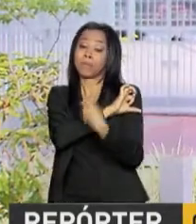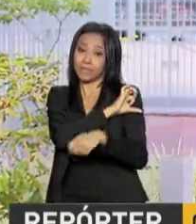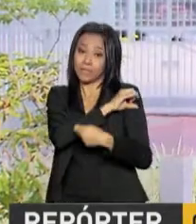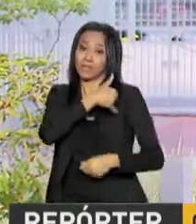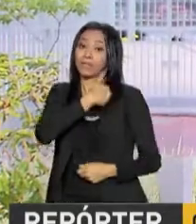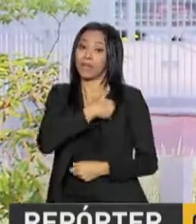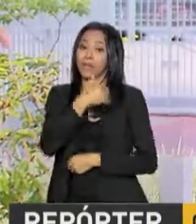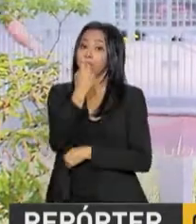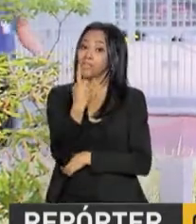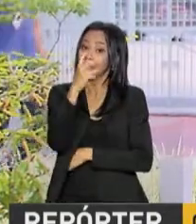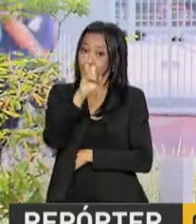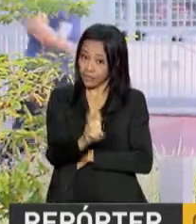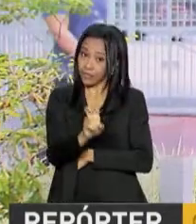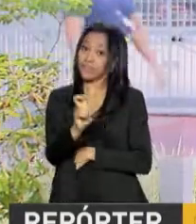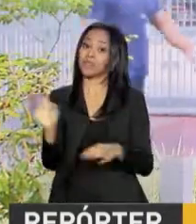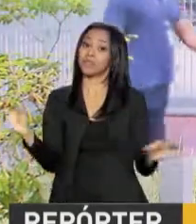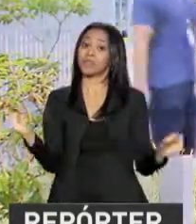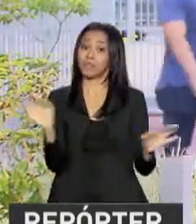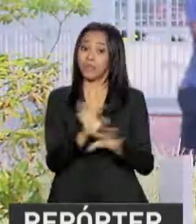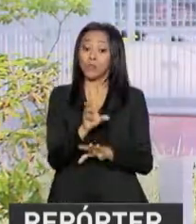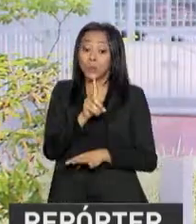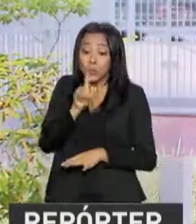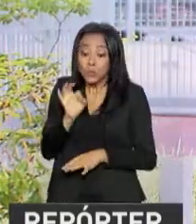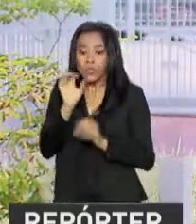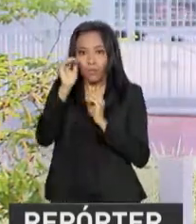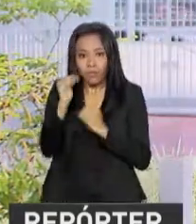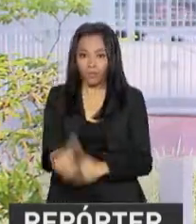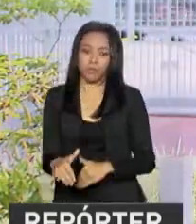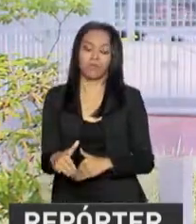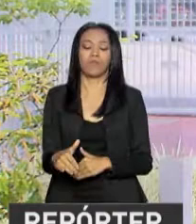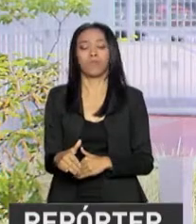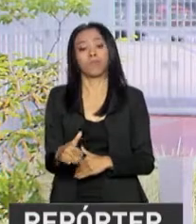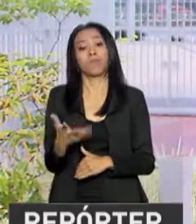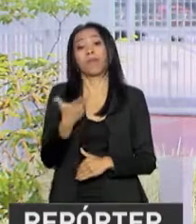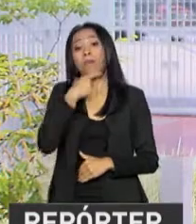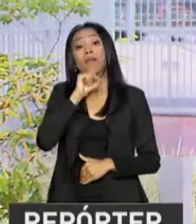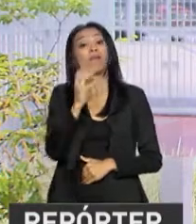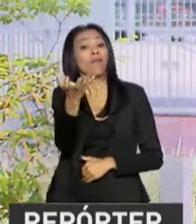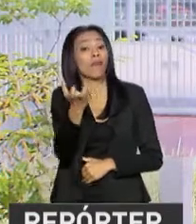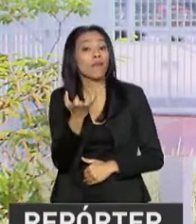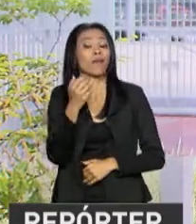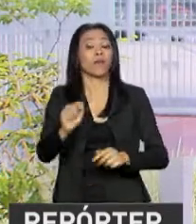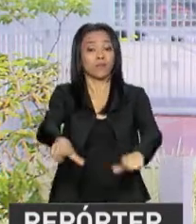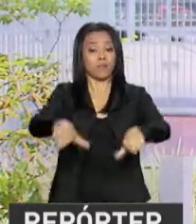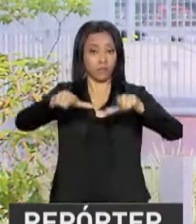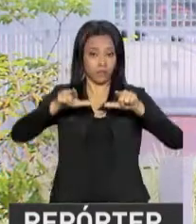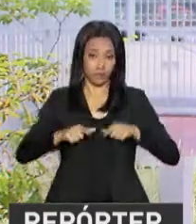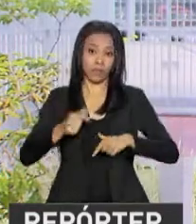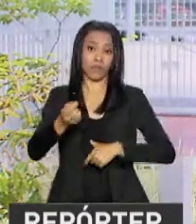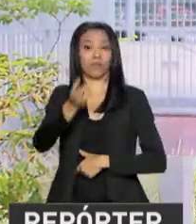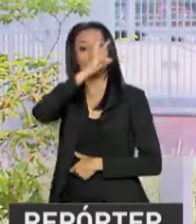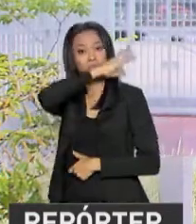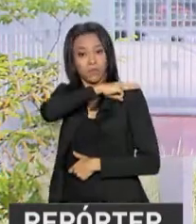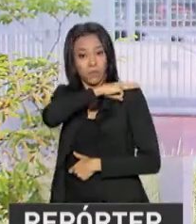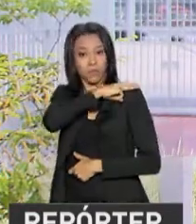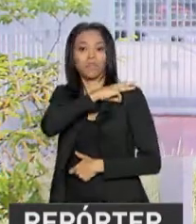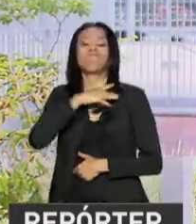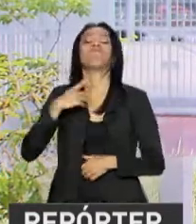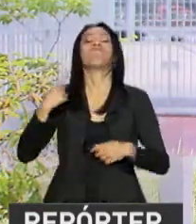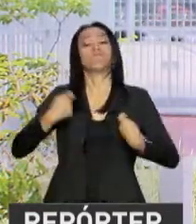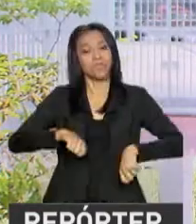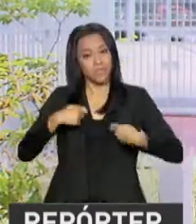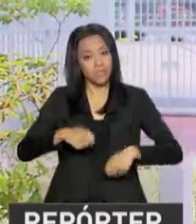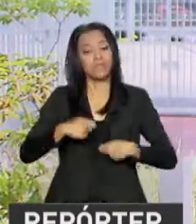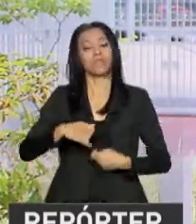15 anos completos na data da realização da prova para quem quer o certificado do ensino médio é preciso